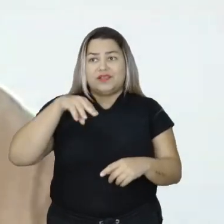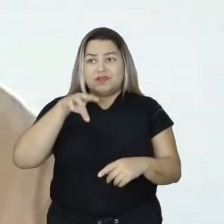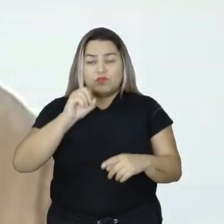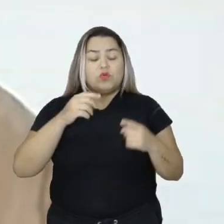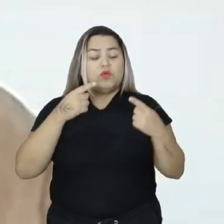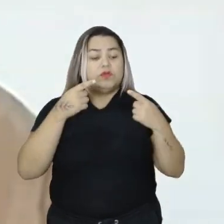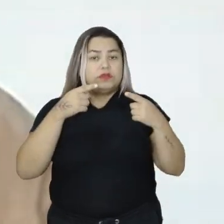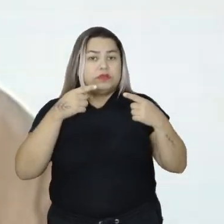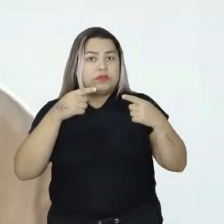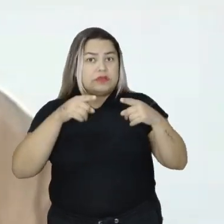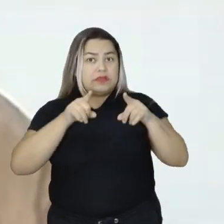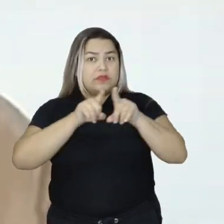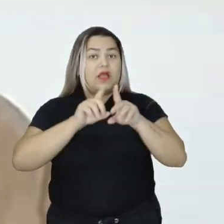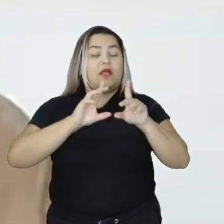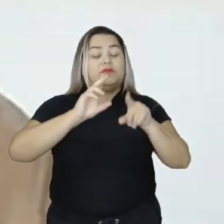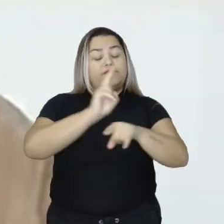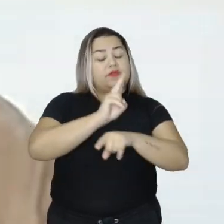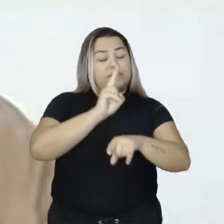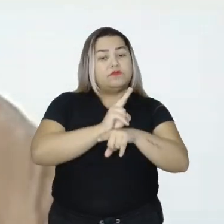democracia, dos direitos e da vida.